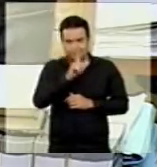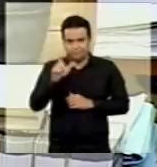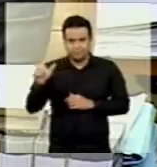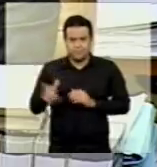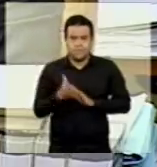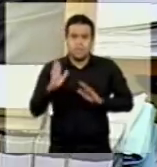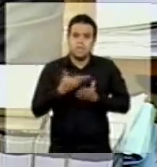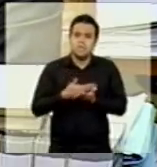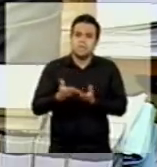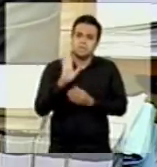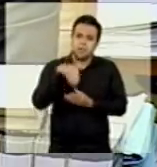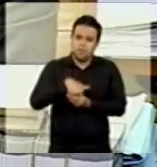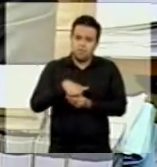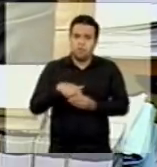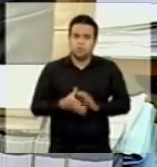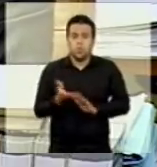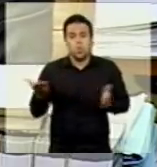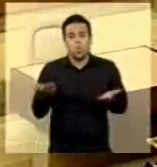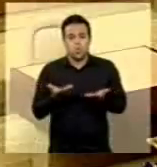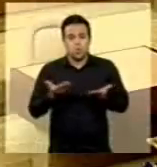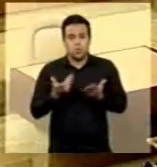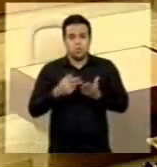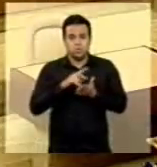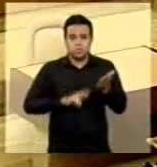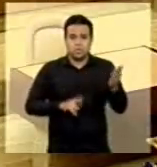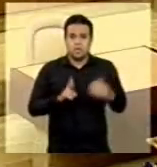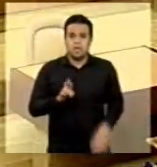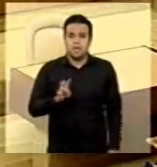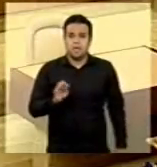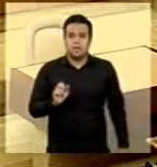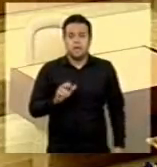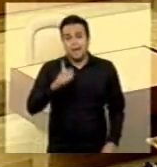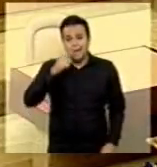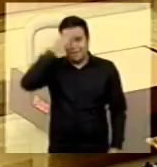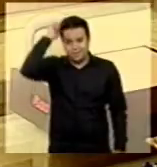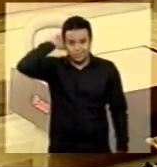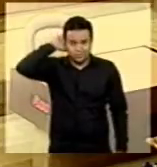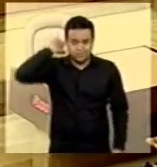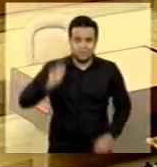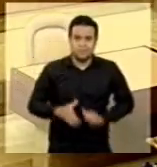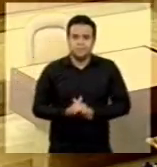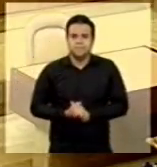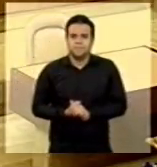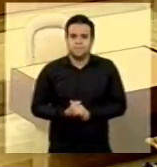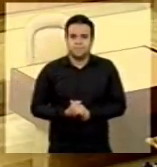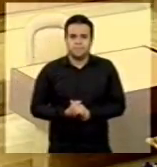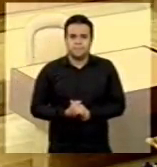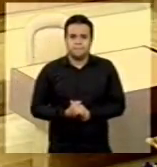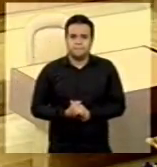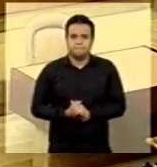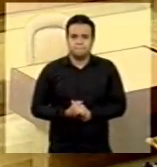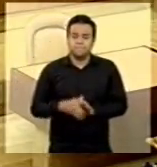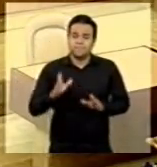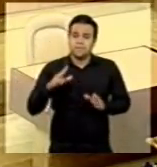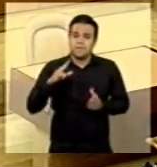voto inicial, não é hoje proferido pelo eminente ministro Alexandre de Moraes, que os membros do Congresso